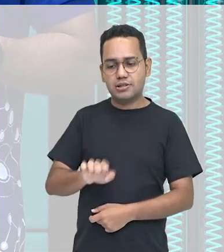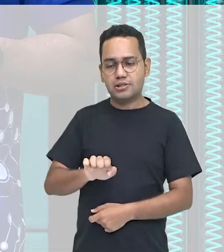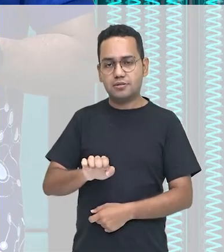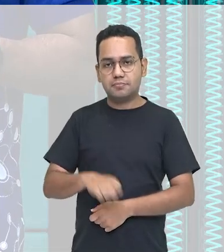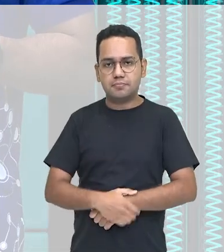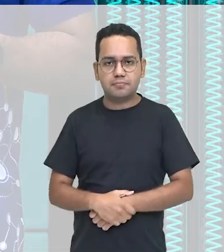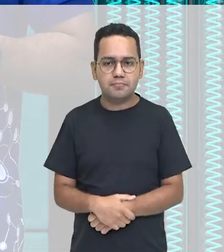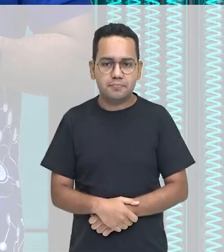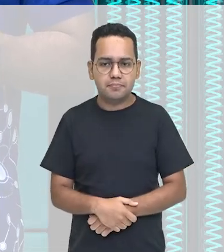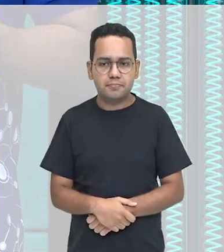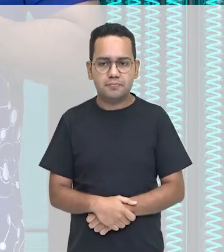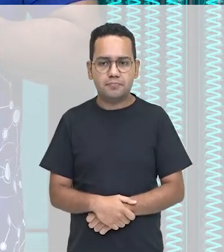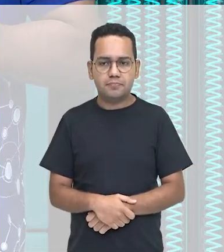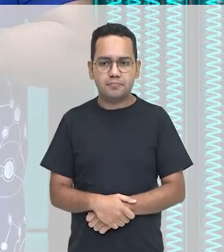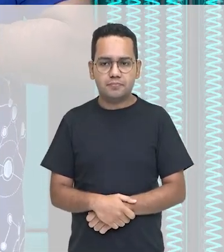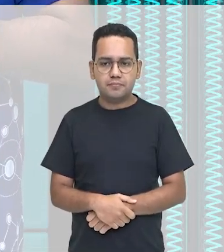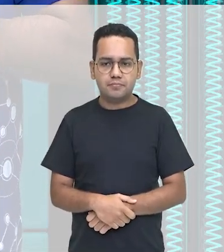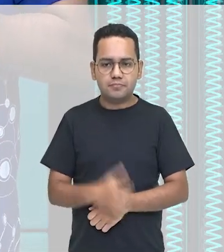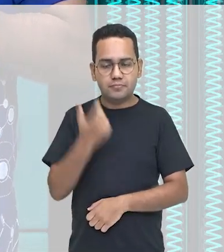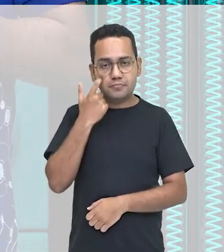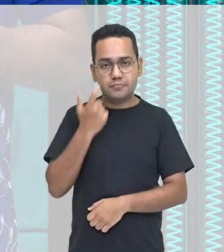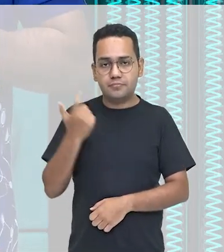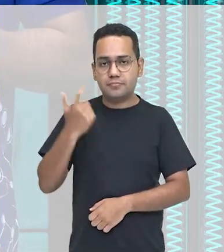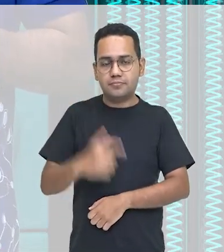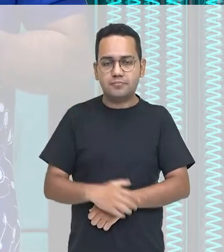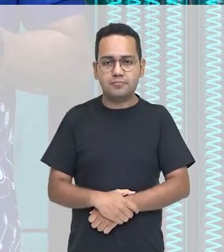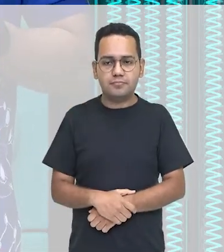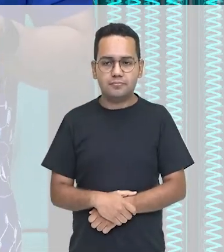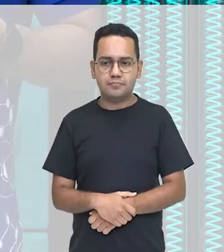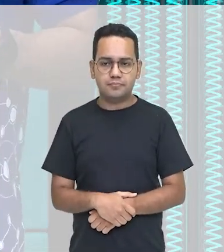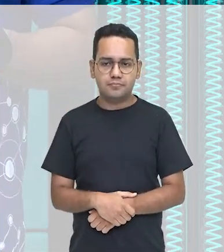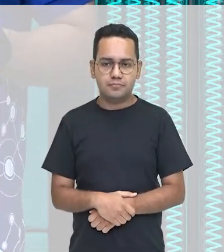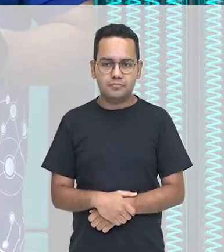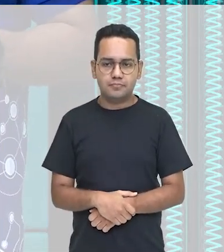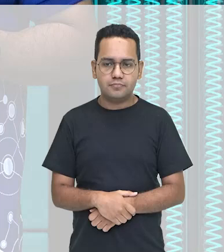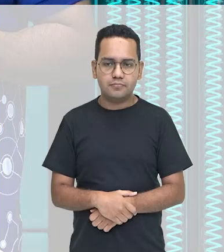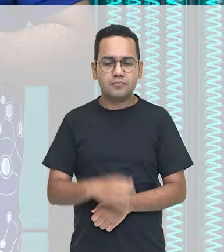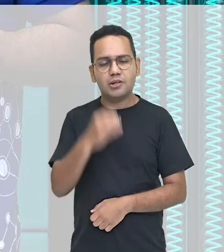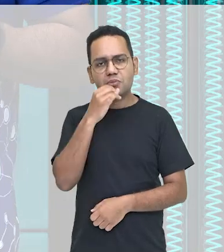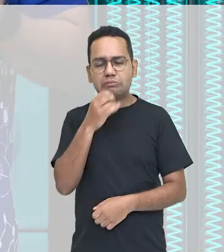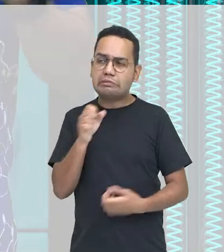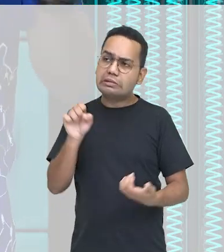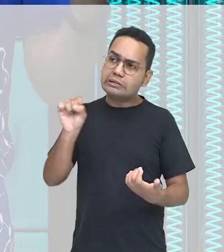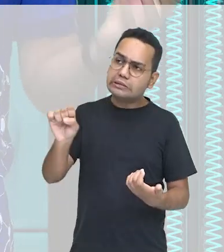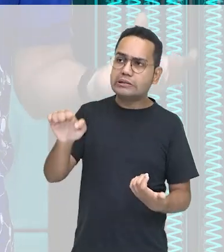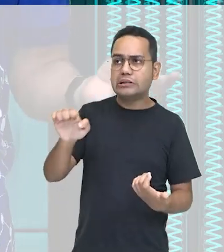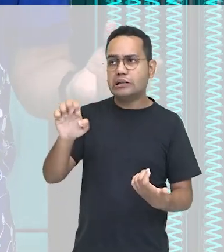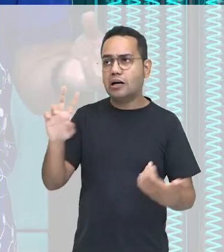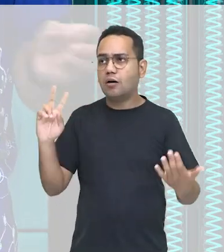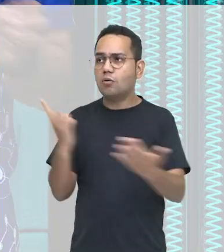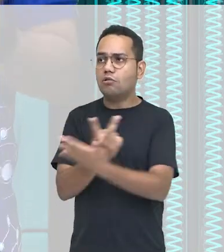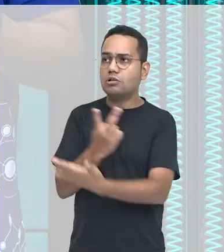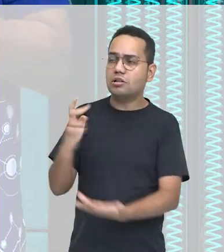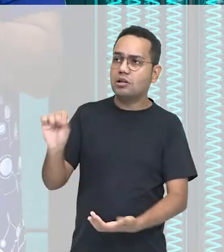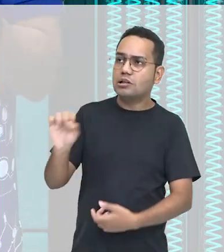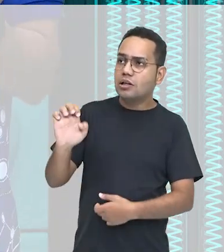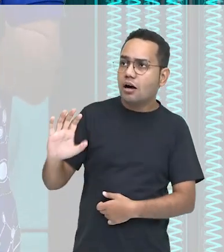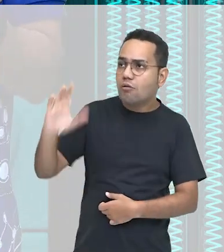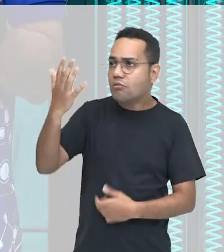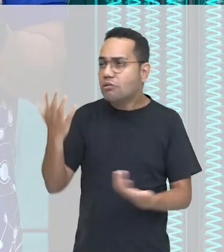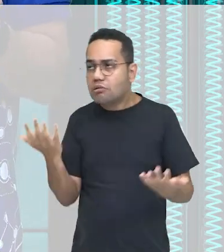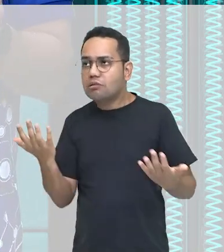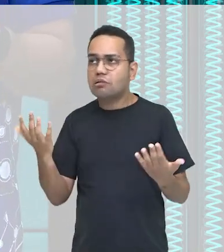é se. If igual a se. Então, se acontecer isso, vai acontecer isso. Repare que há